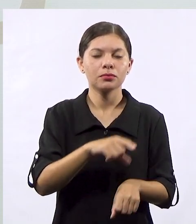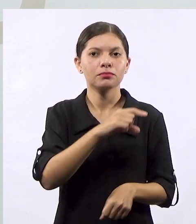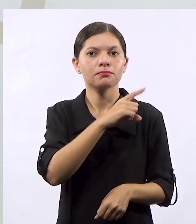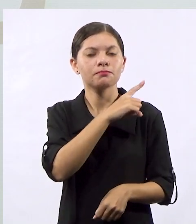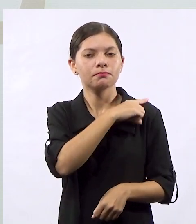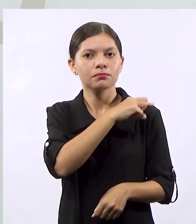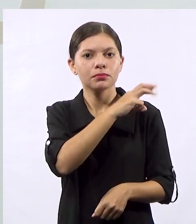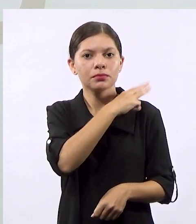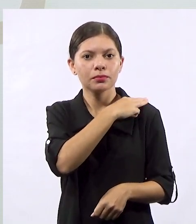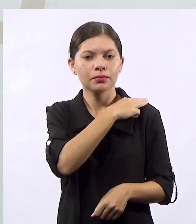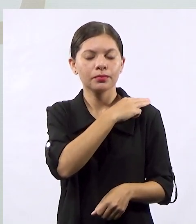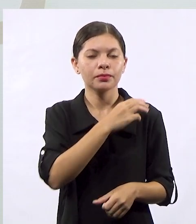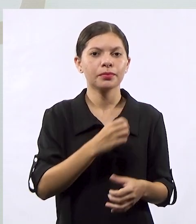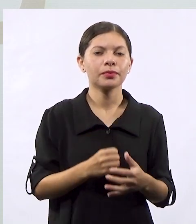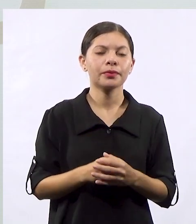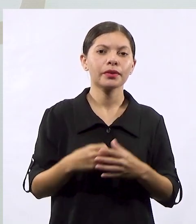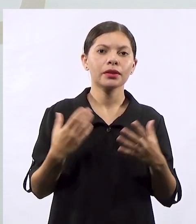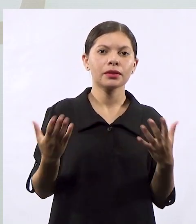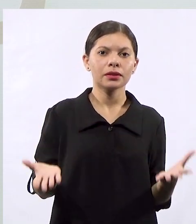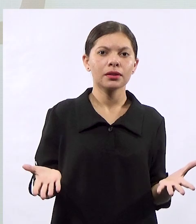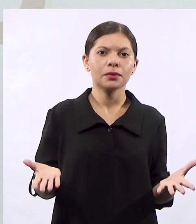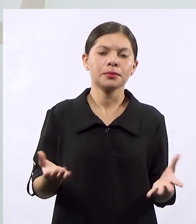o ensino médio. Então,